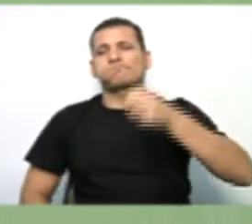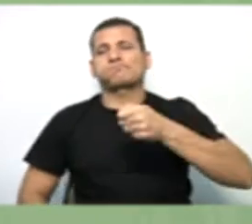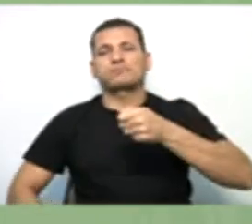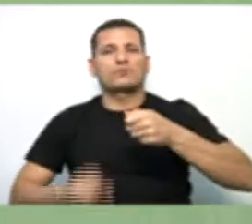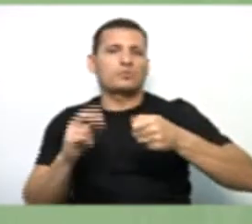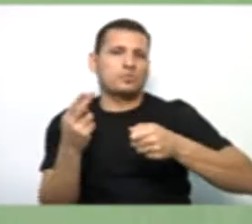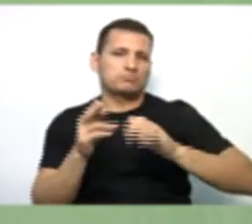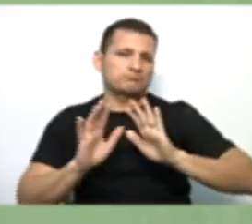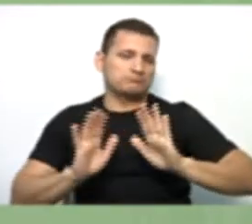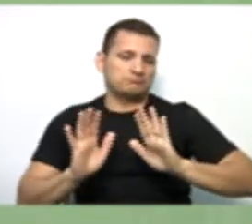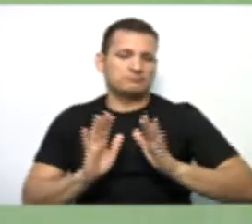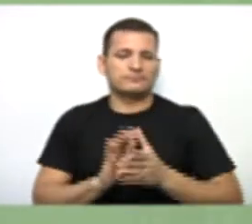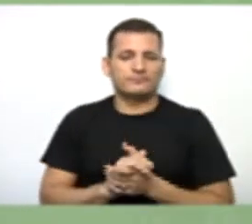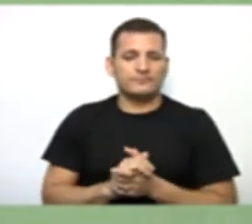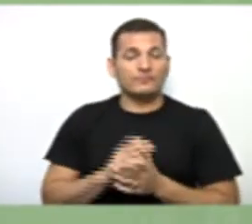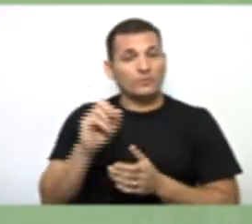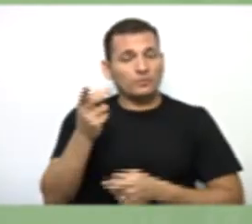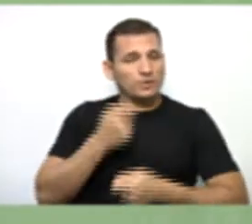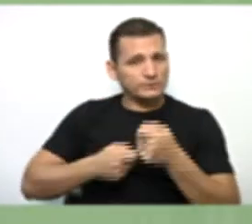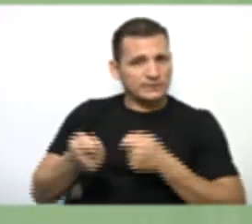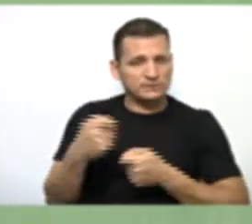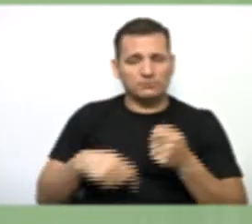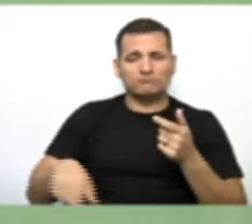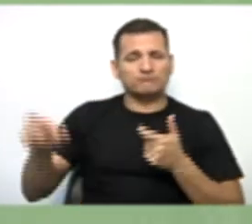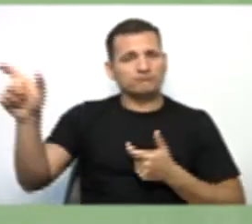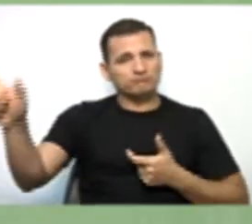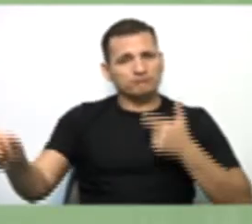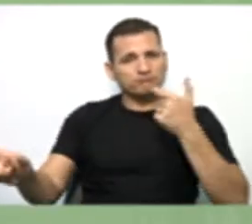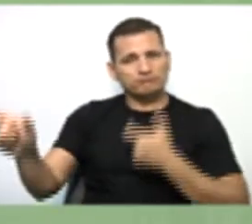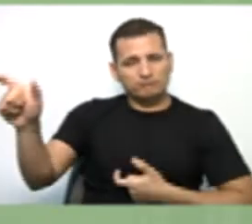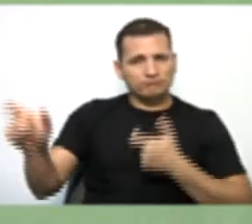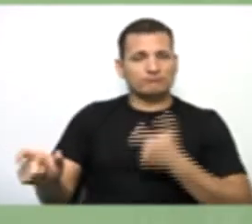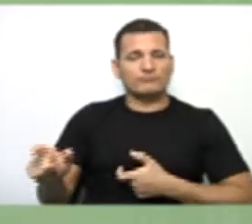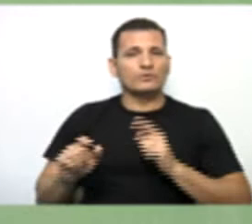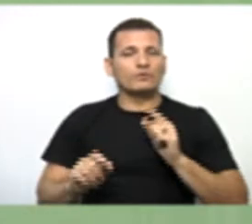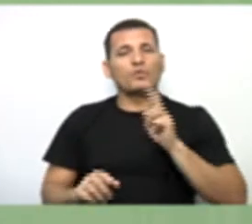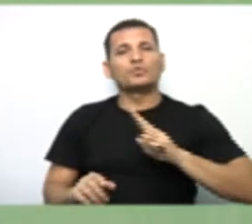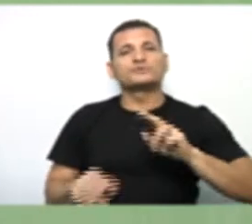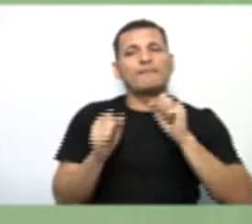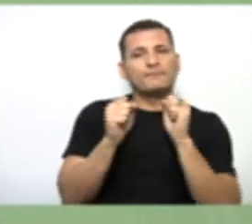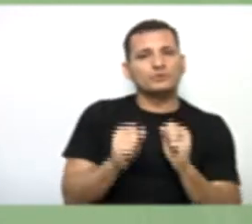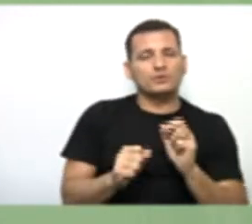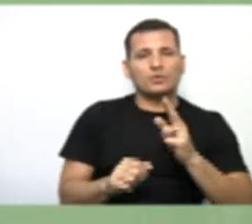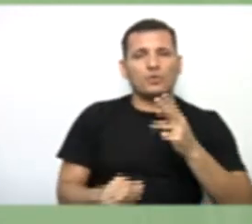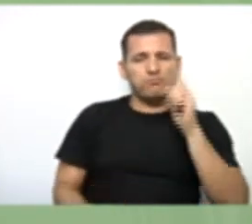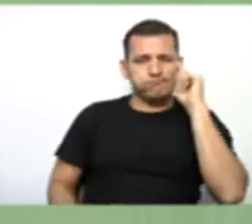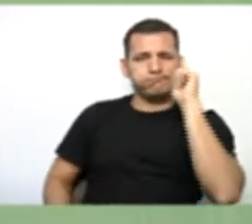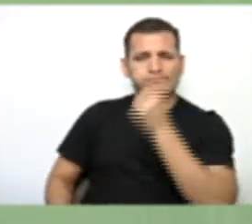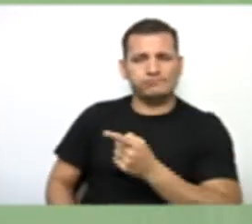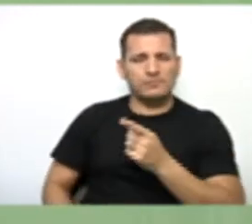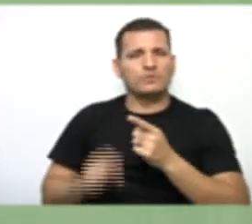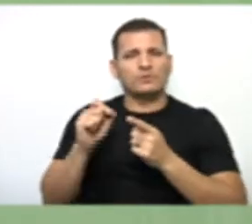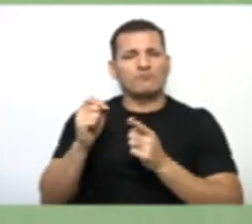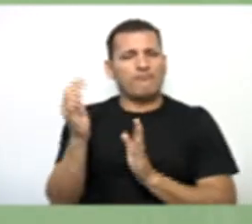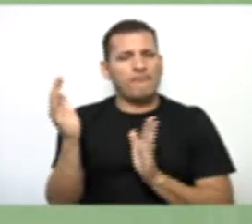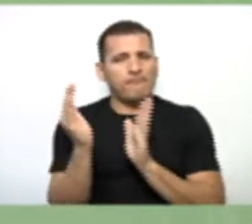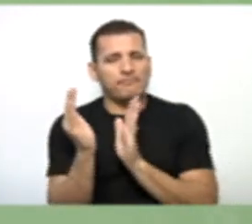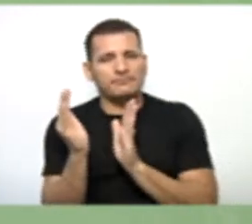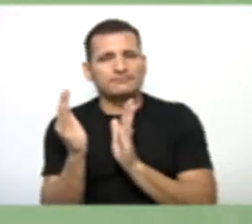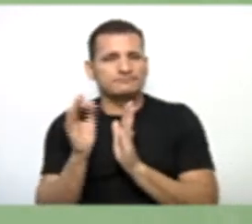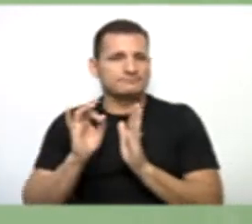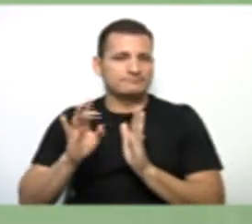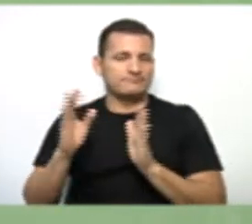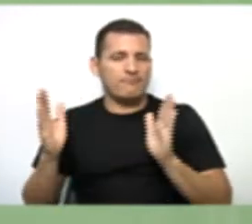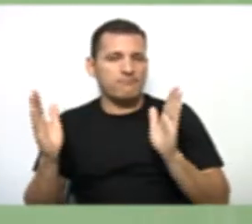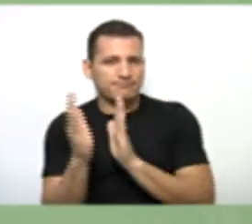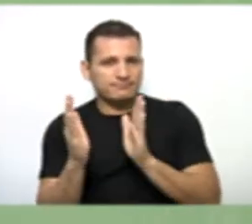judiciário, ou da negociação entre as partes. Beneficiar-se do uso do poder ou autoridade a curto prazo, como nós já falamos, né, segundo